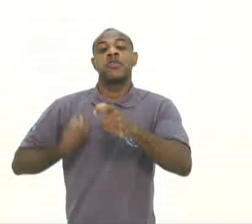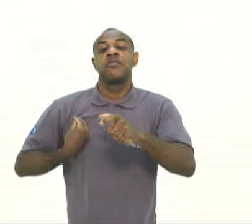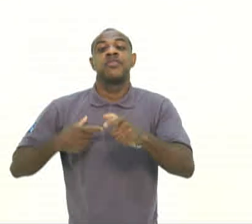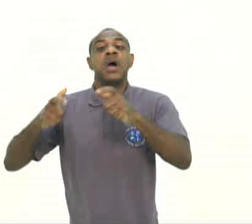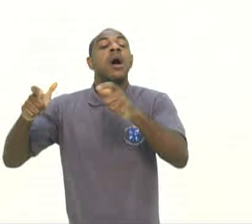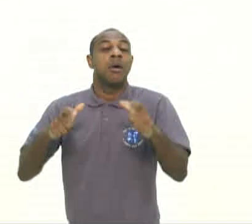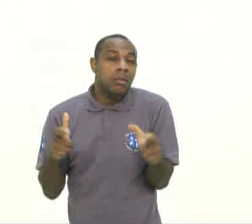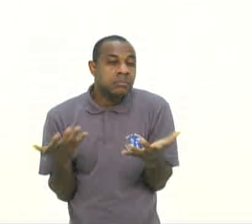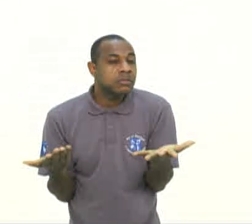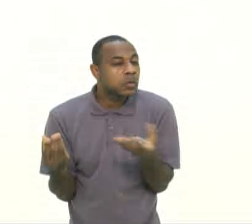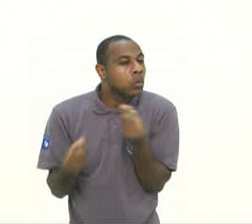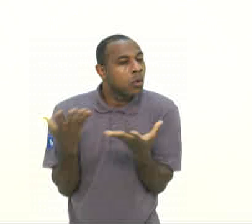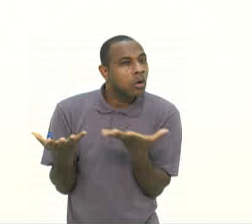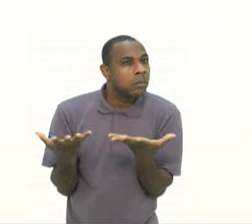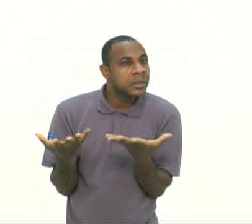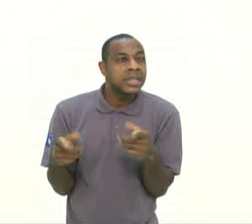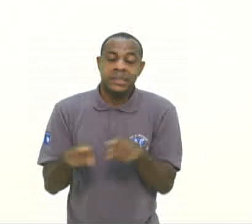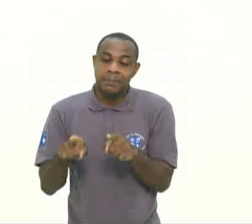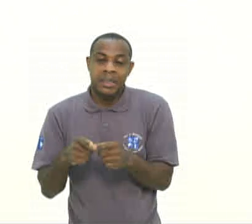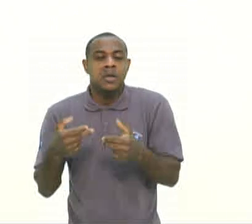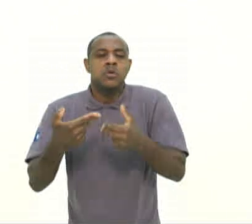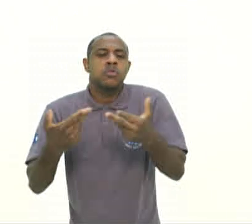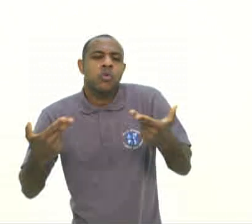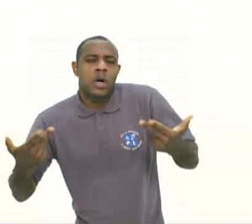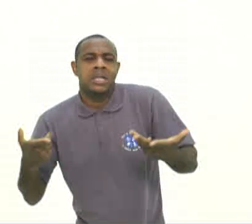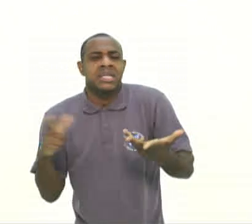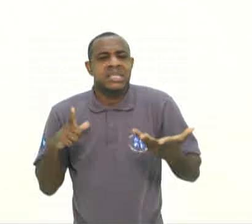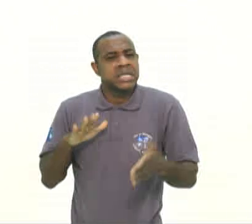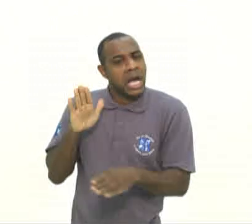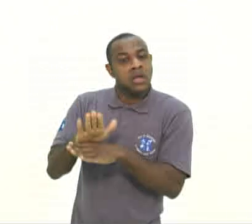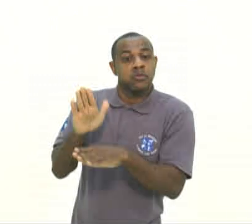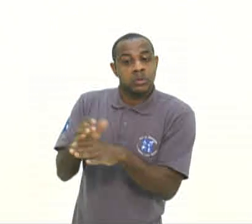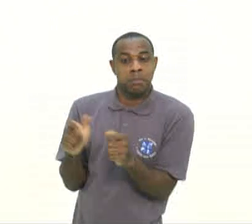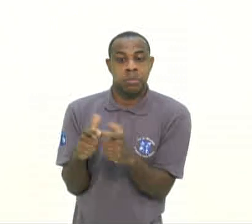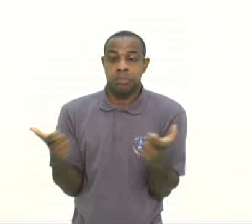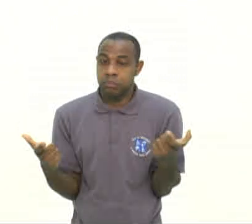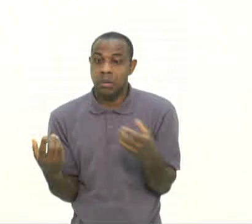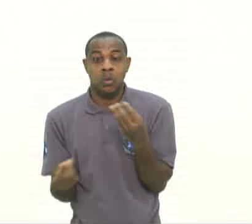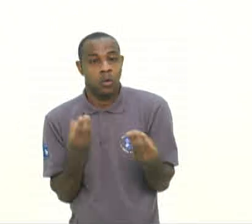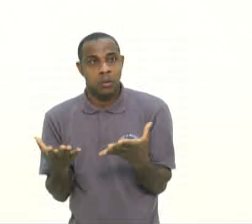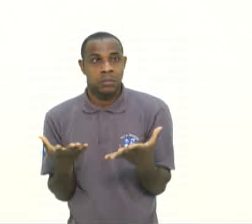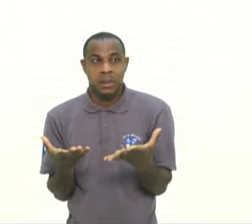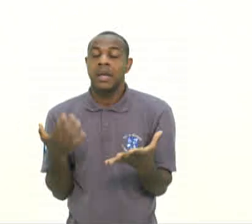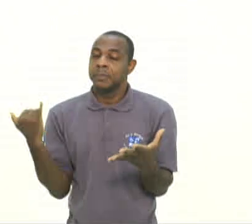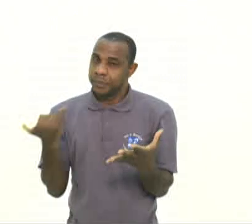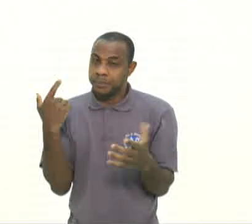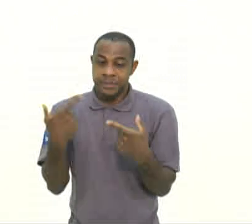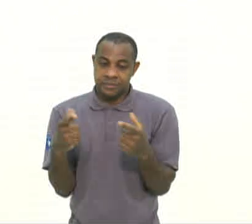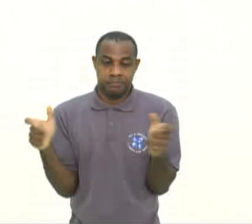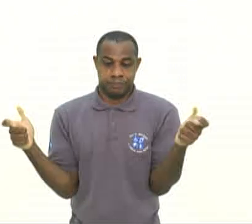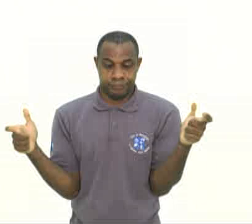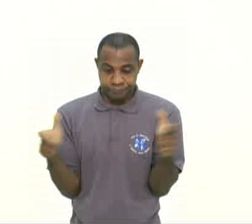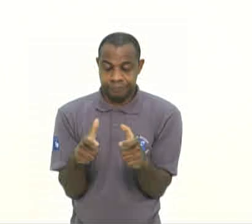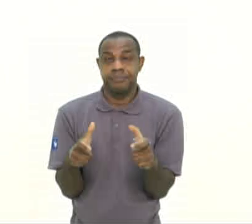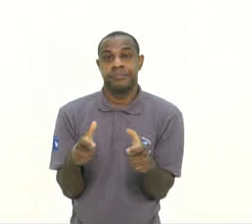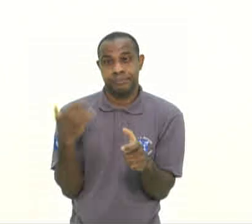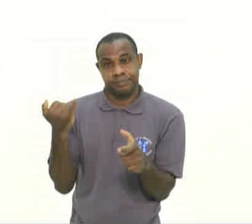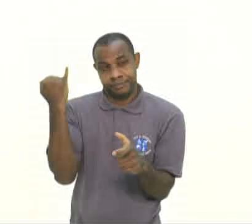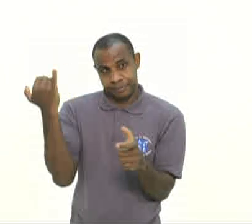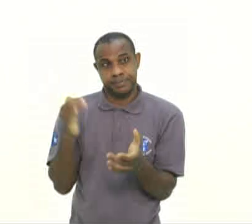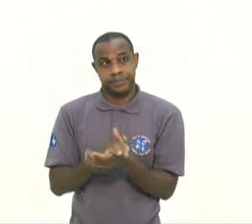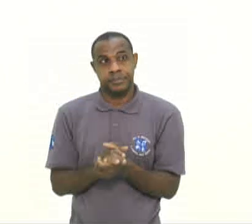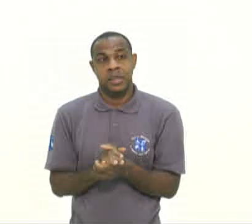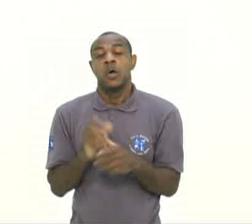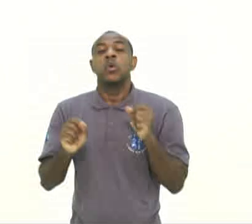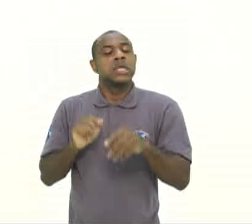dos fatores que contribuem para isso, é algo fundamental para que o problema seja amenizado ou resolvido. Quais são os fatores